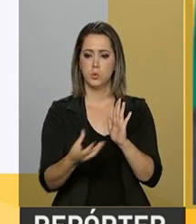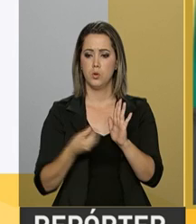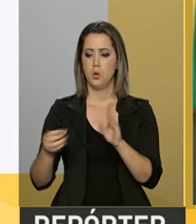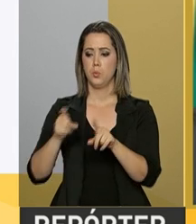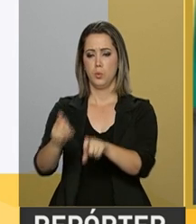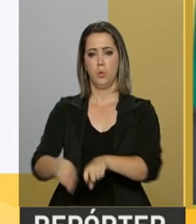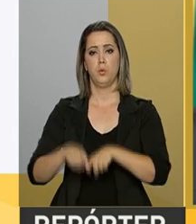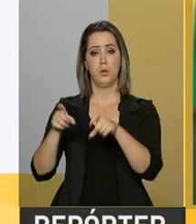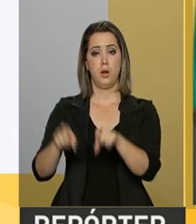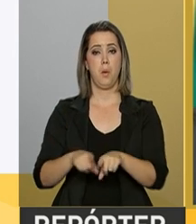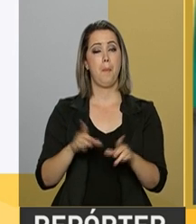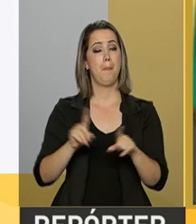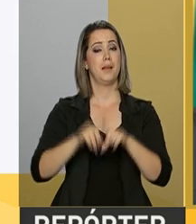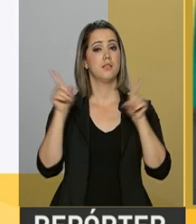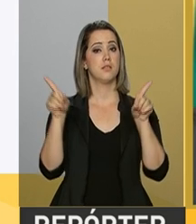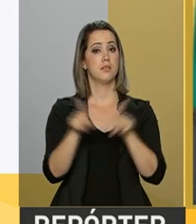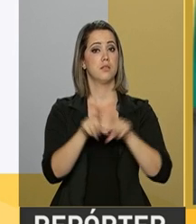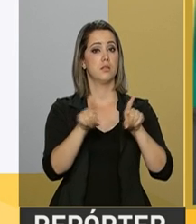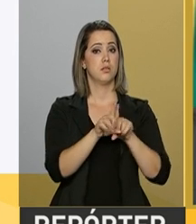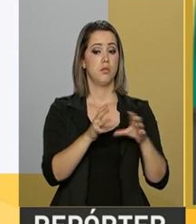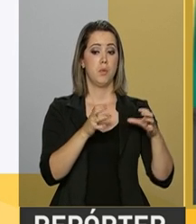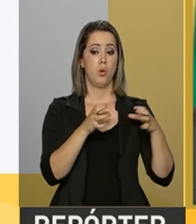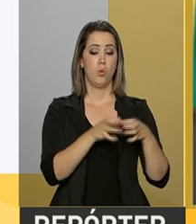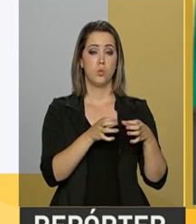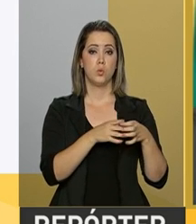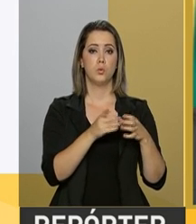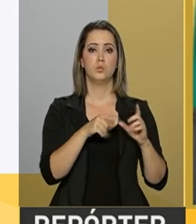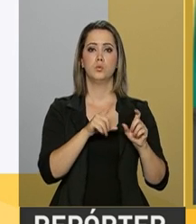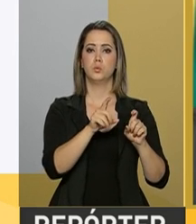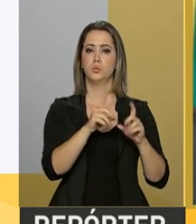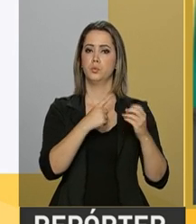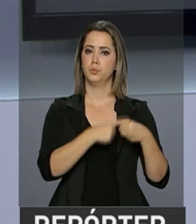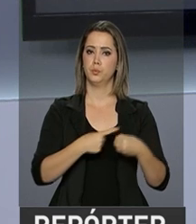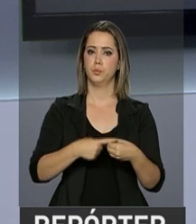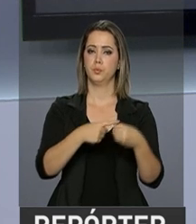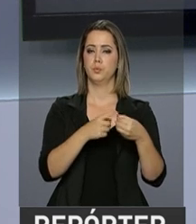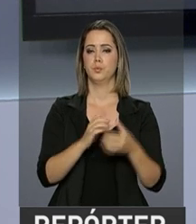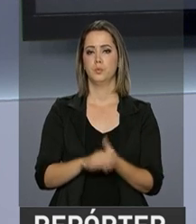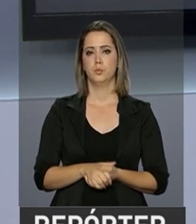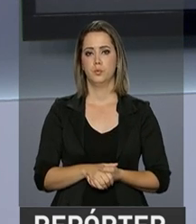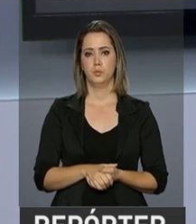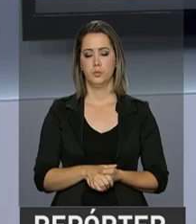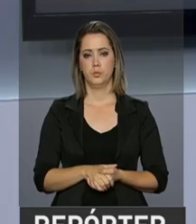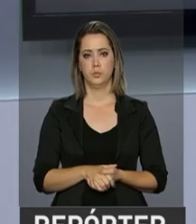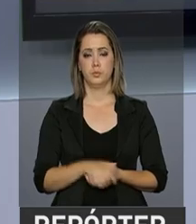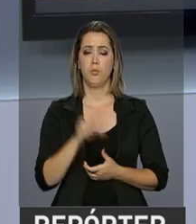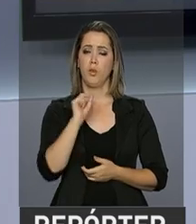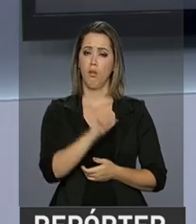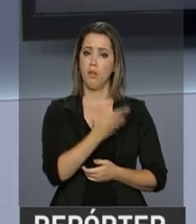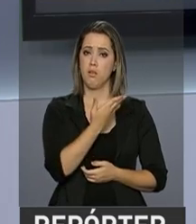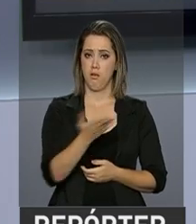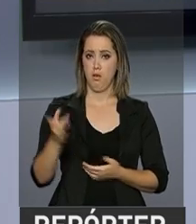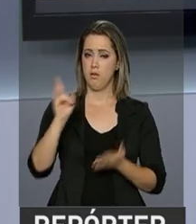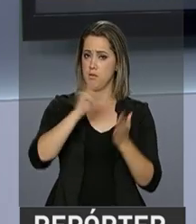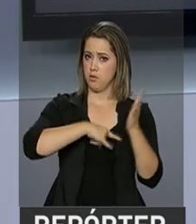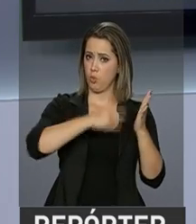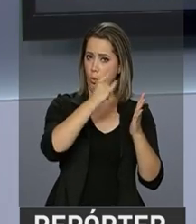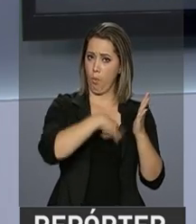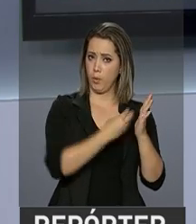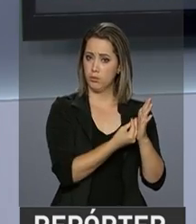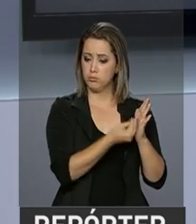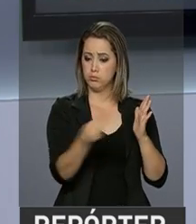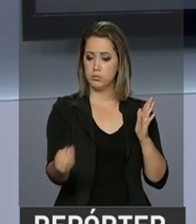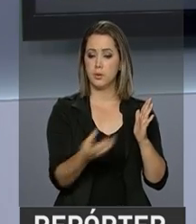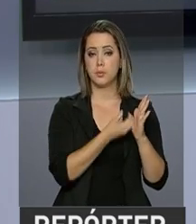rural mas a grande maioria dos títulos de propriedade da área urbana e essa regularização fundiária que foi